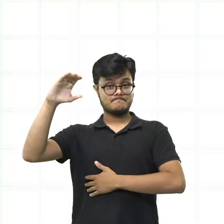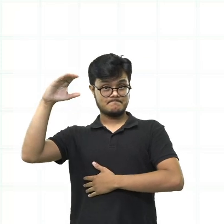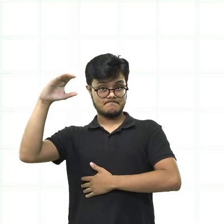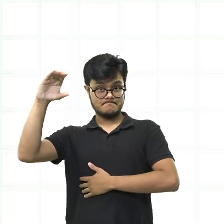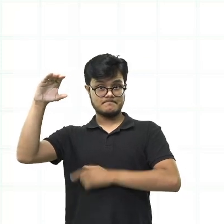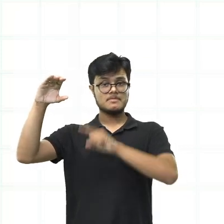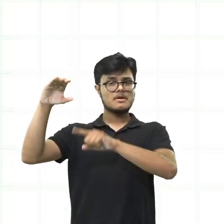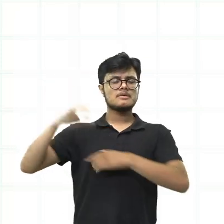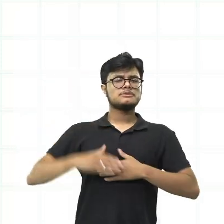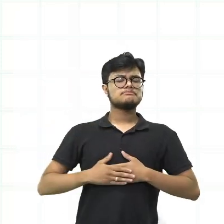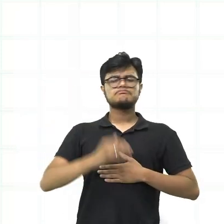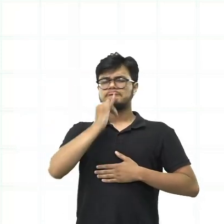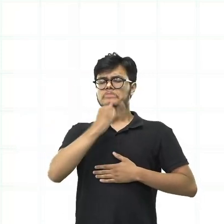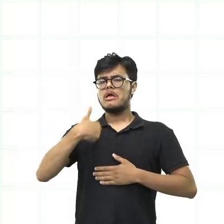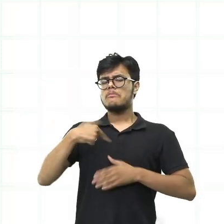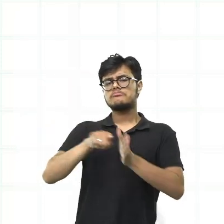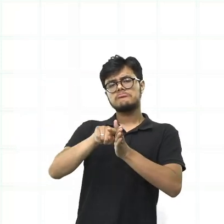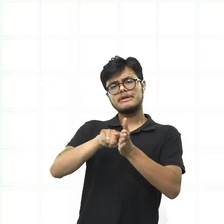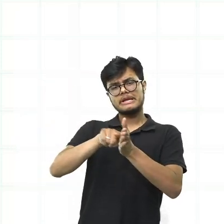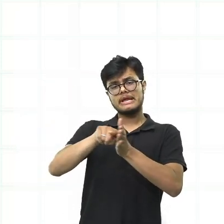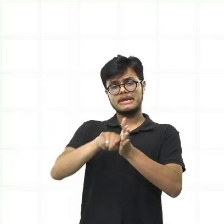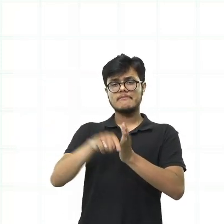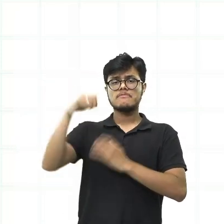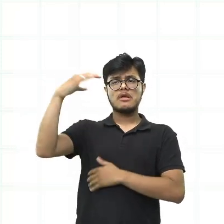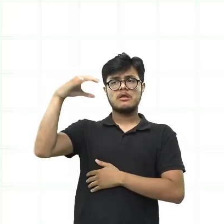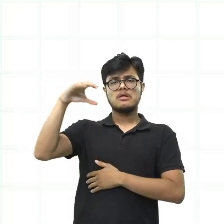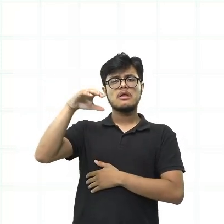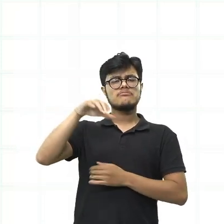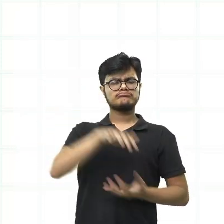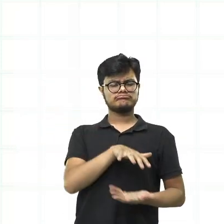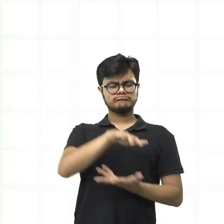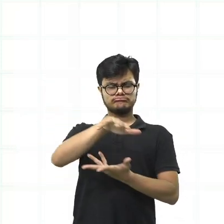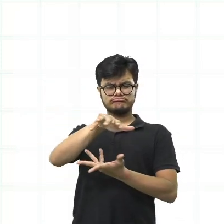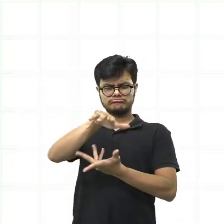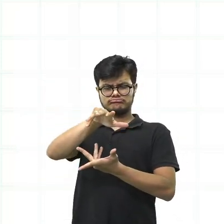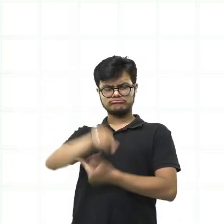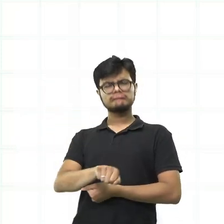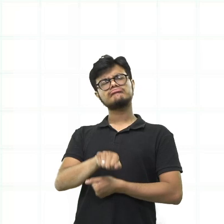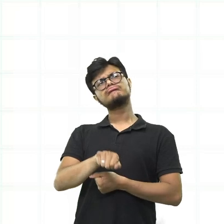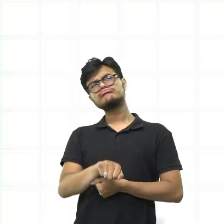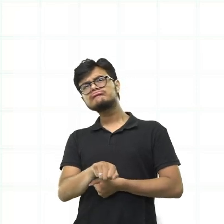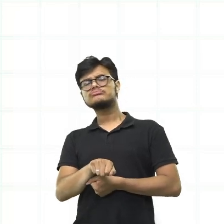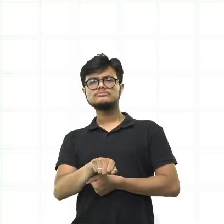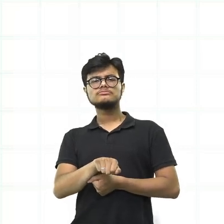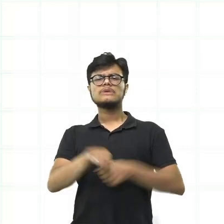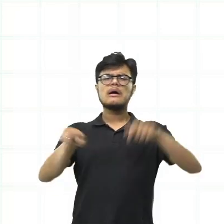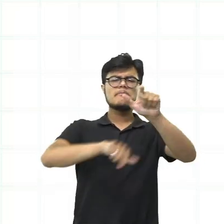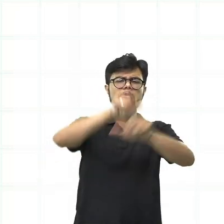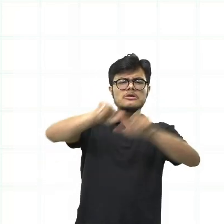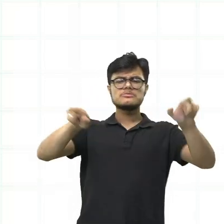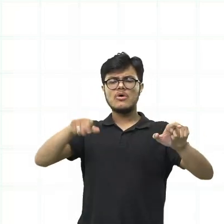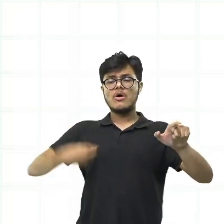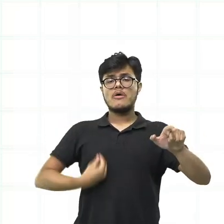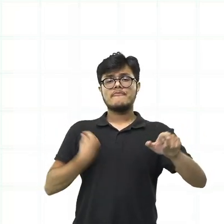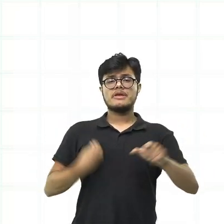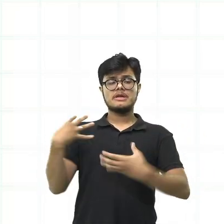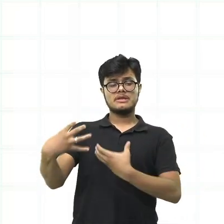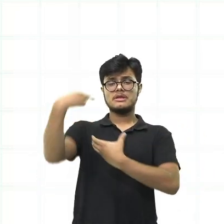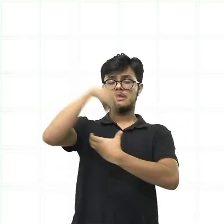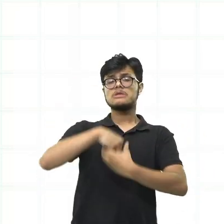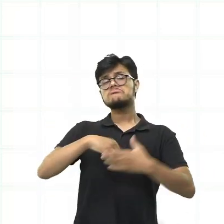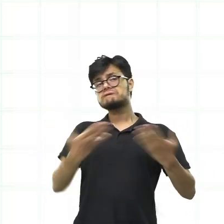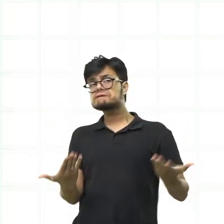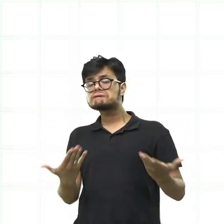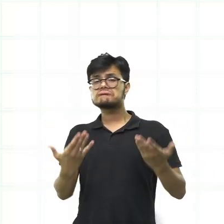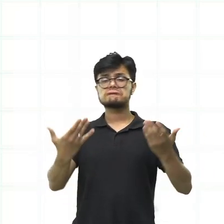eu fiz uma pesquisa, por exemplo, em todo o mundo, com algumas pessoas do mundo todo, e essas